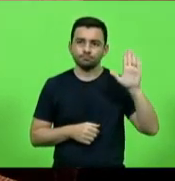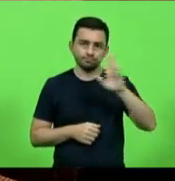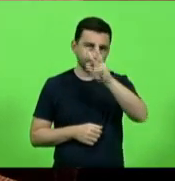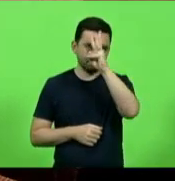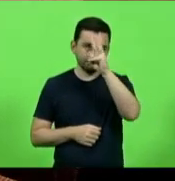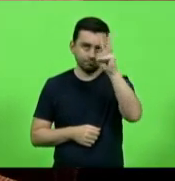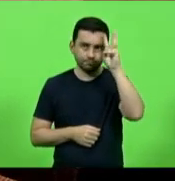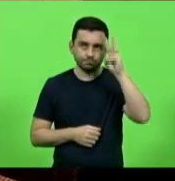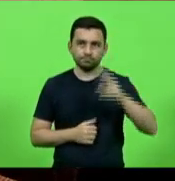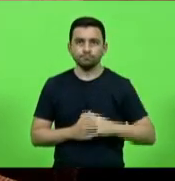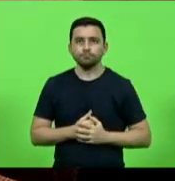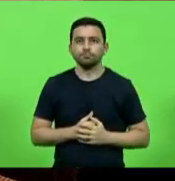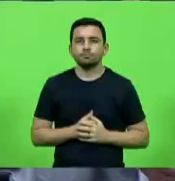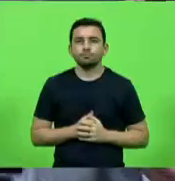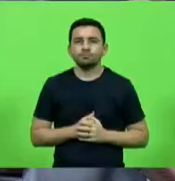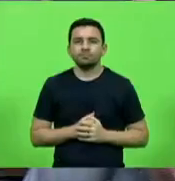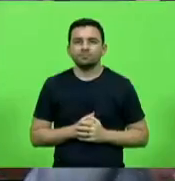Weber.